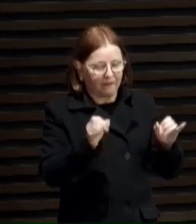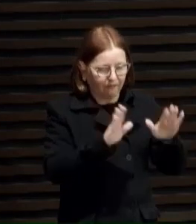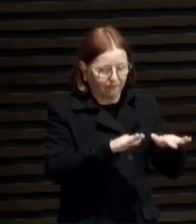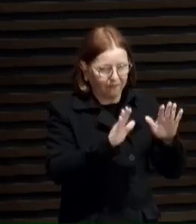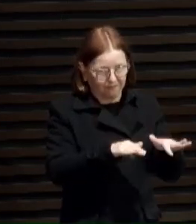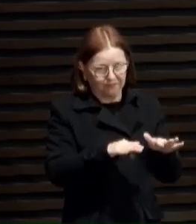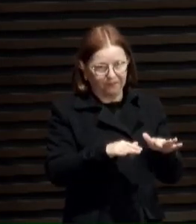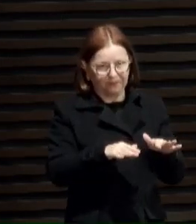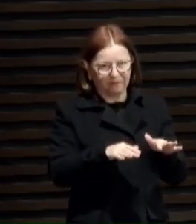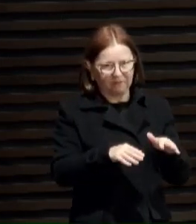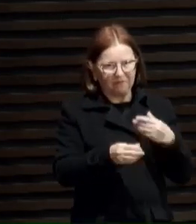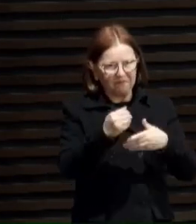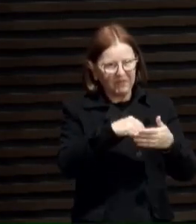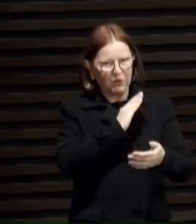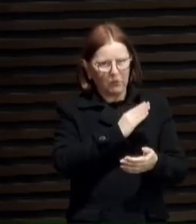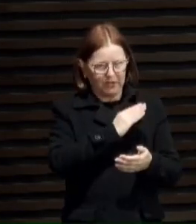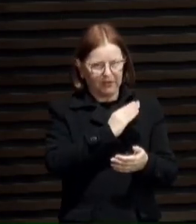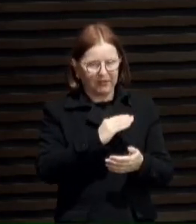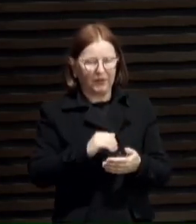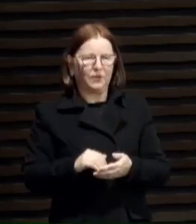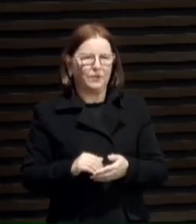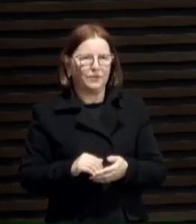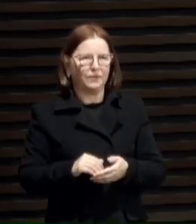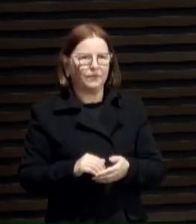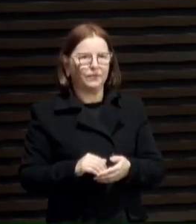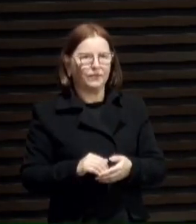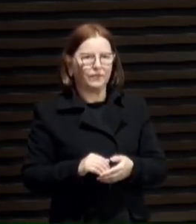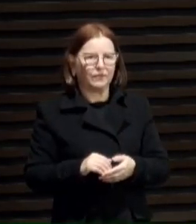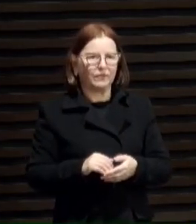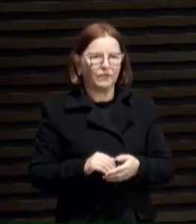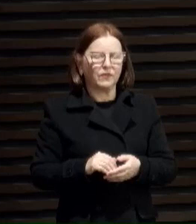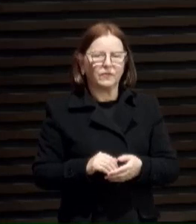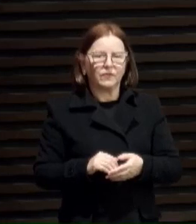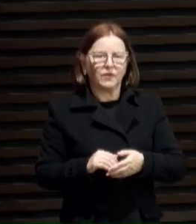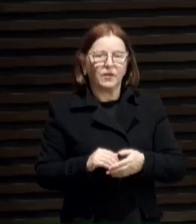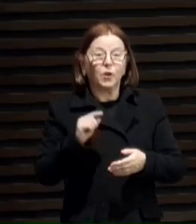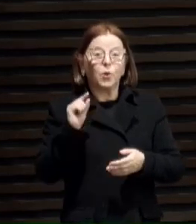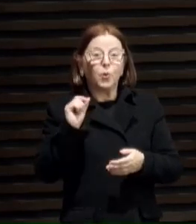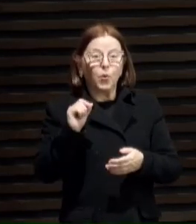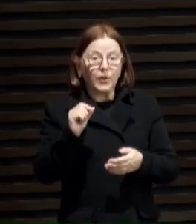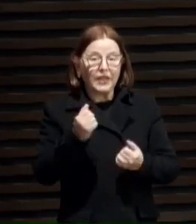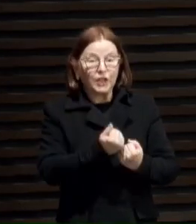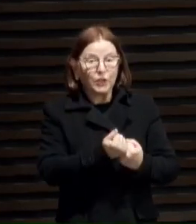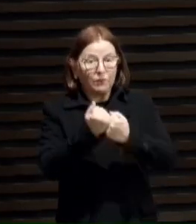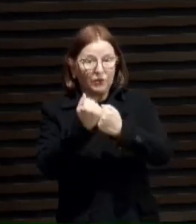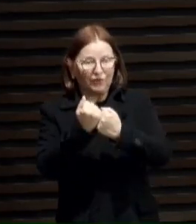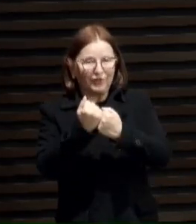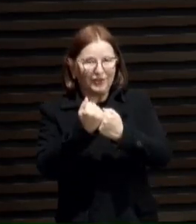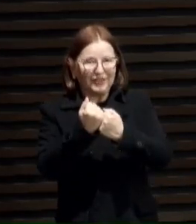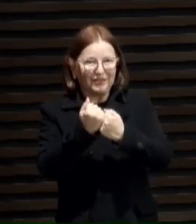pensa aí no seu coração, o que tem ocupado o seu coração, o que tem substituído o trono do